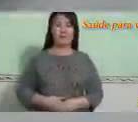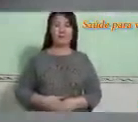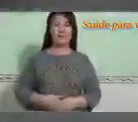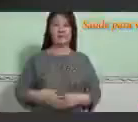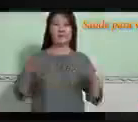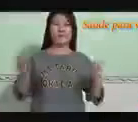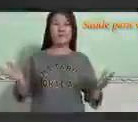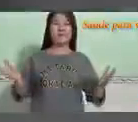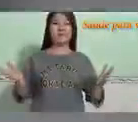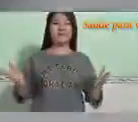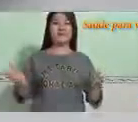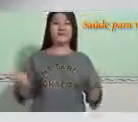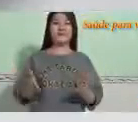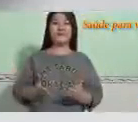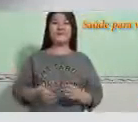M2DOSSNAPRIMEIRASEMANADVIDIOLUEM3 doses para bebês.